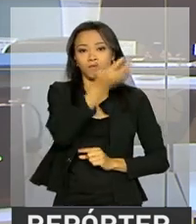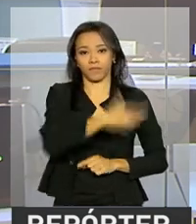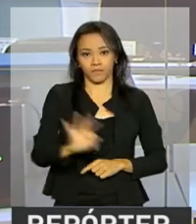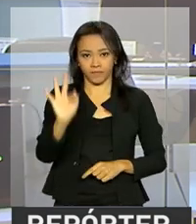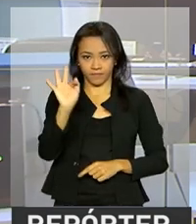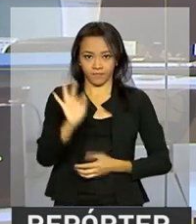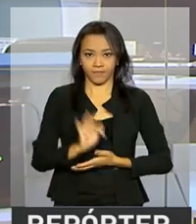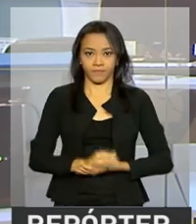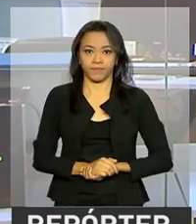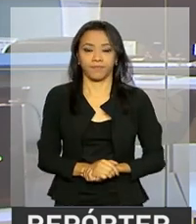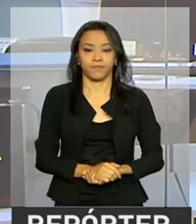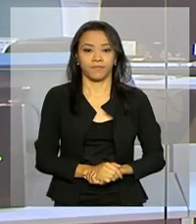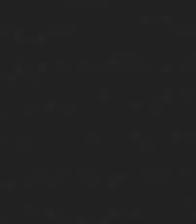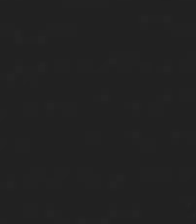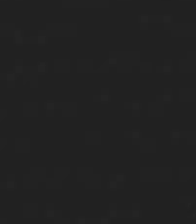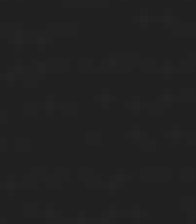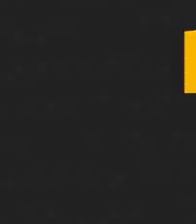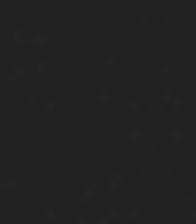do Governo